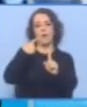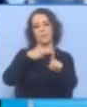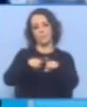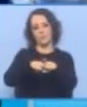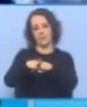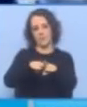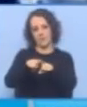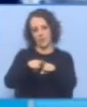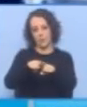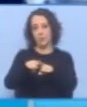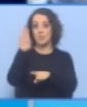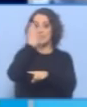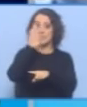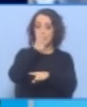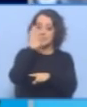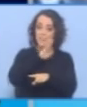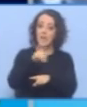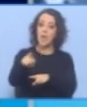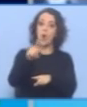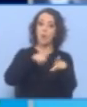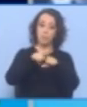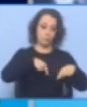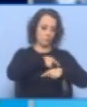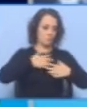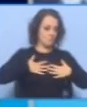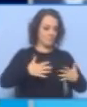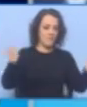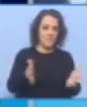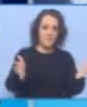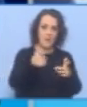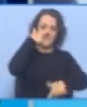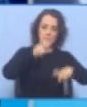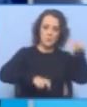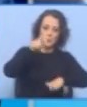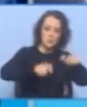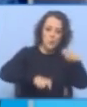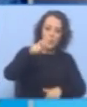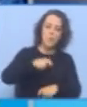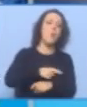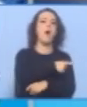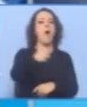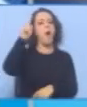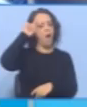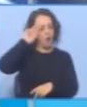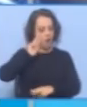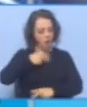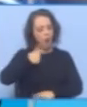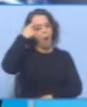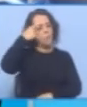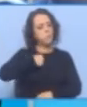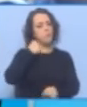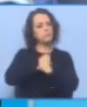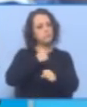bem-aventurados os políticos que servem o bem comum, que têm uma alta noção da sua missão, que